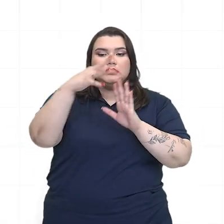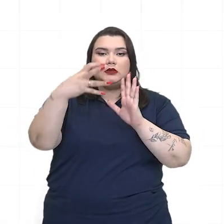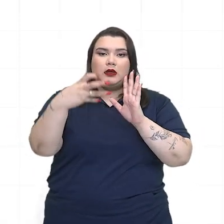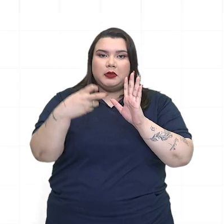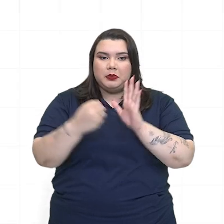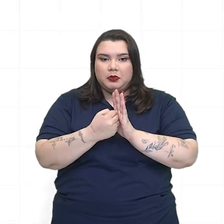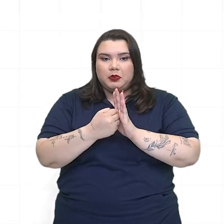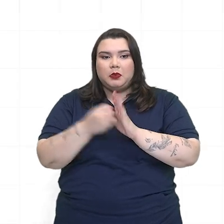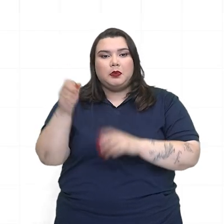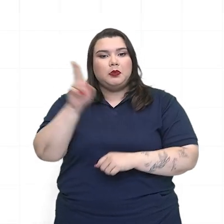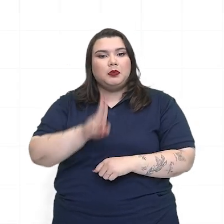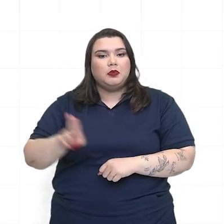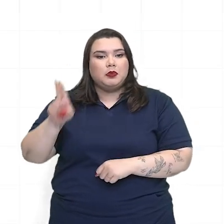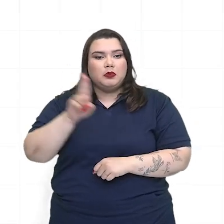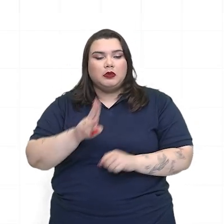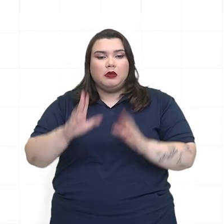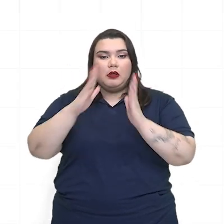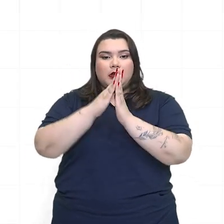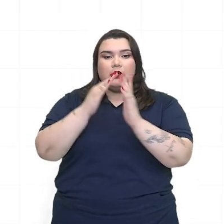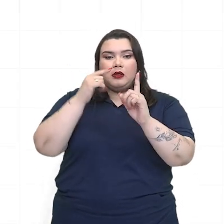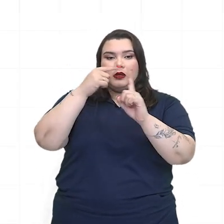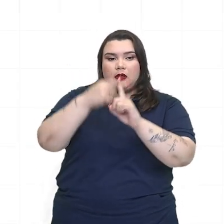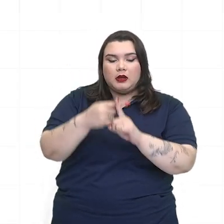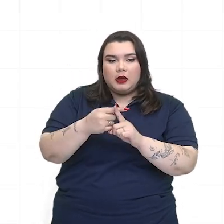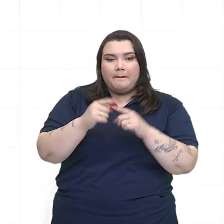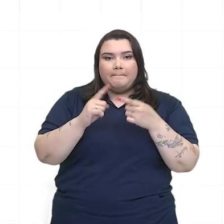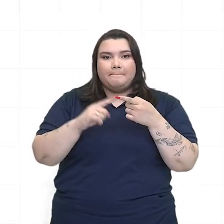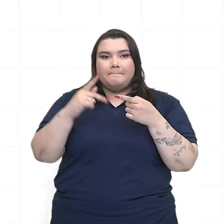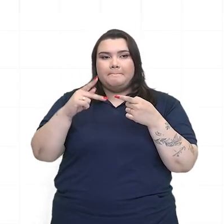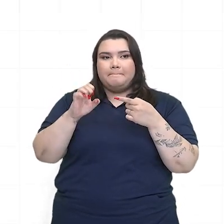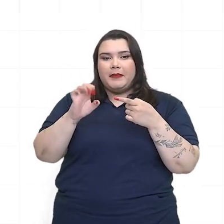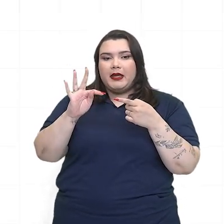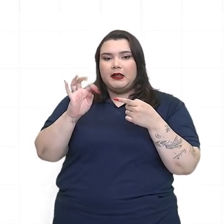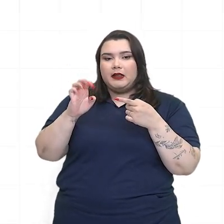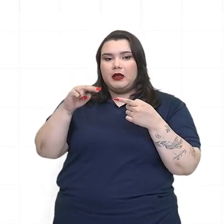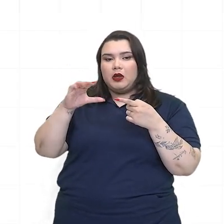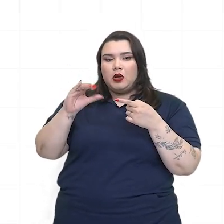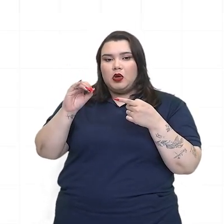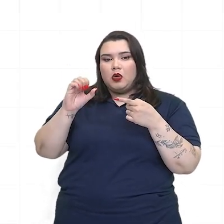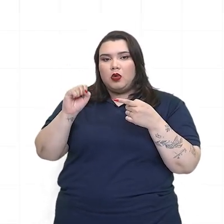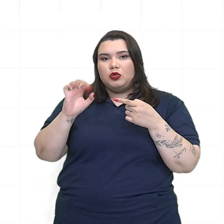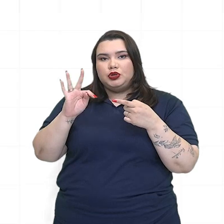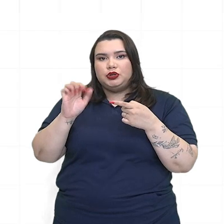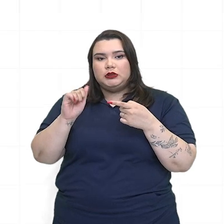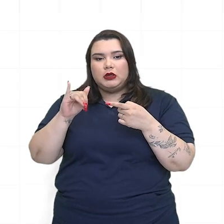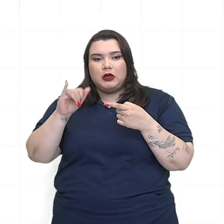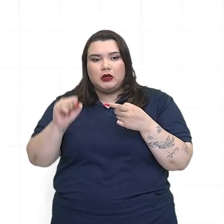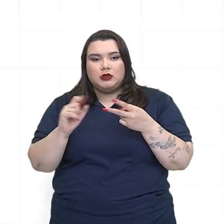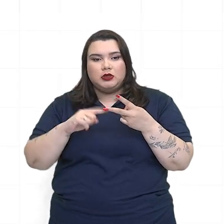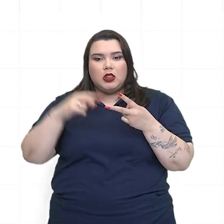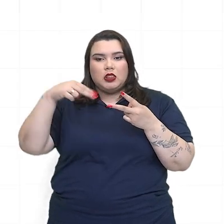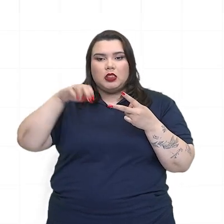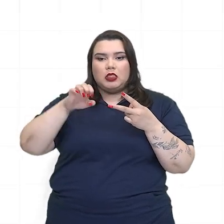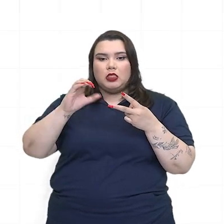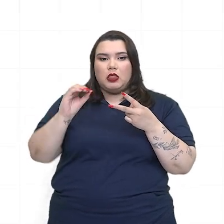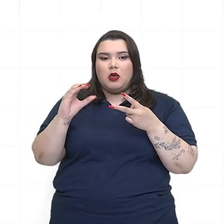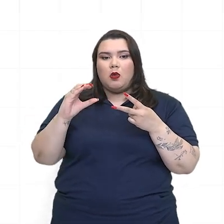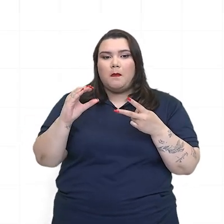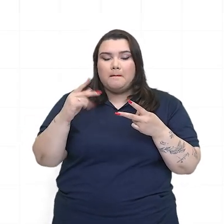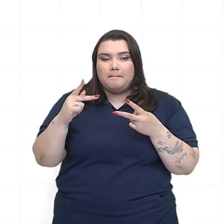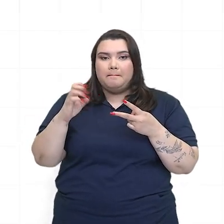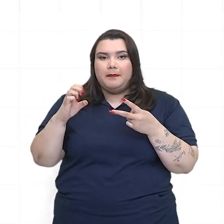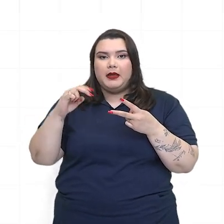símbolo ele é muito usado por igrejas cristãs pentecostais e neopentecostais. Olha que interessante, o pessoal aí partilhando o símbolo,